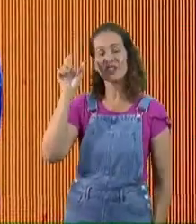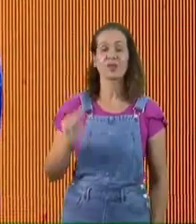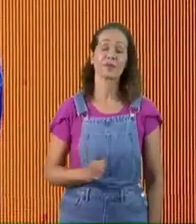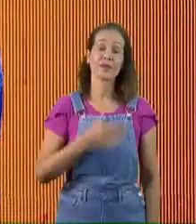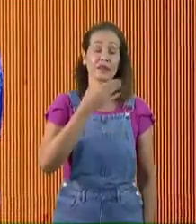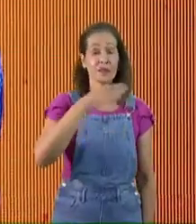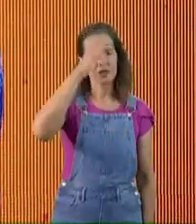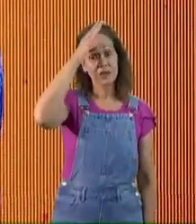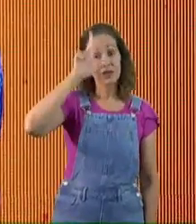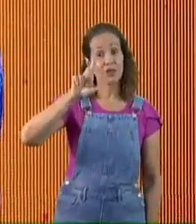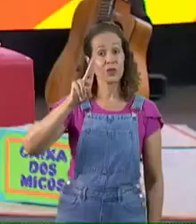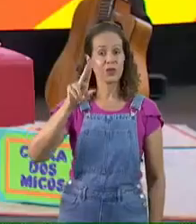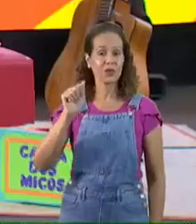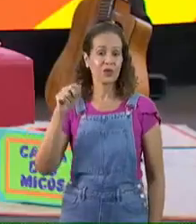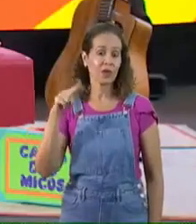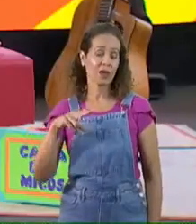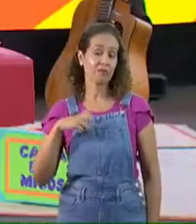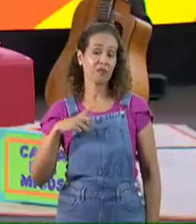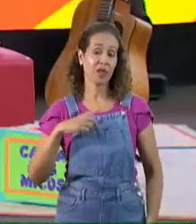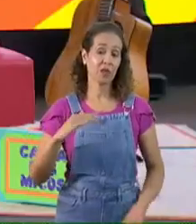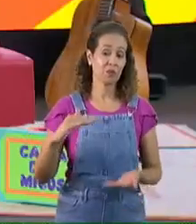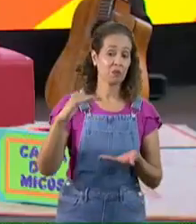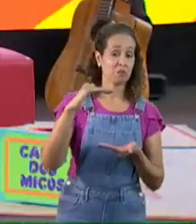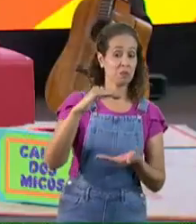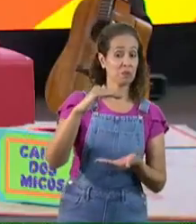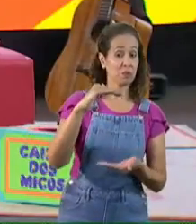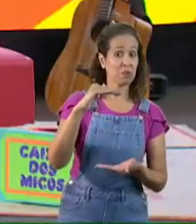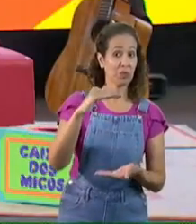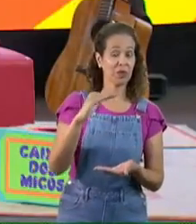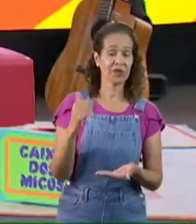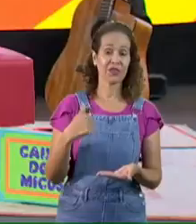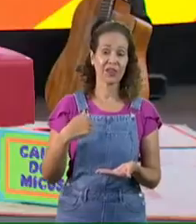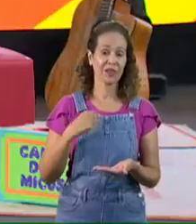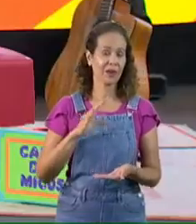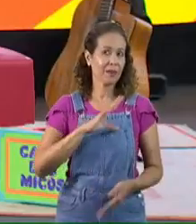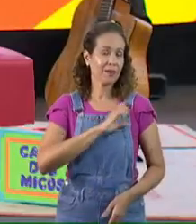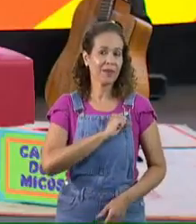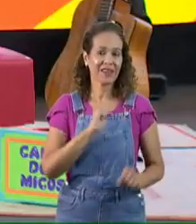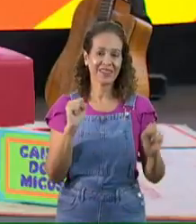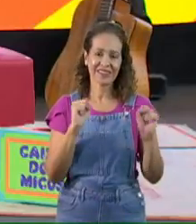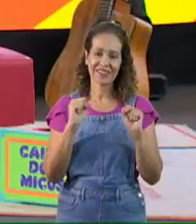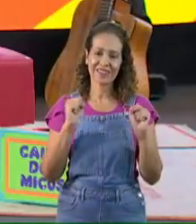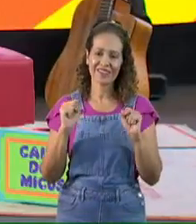Luan trouxe um pote aqui, que eu apaixonei esse pote.